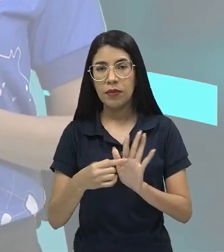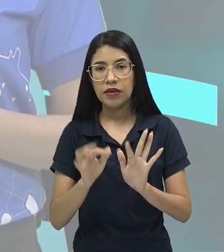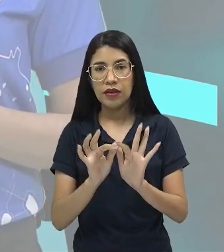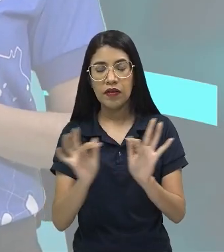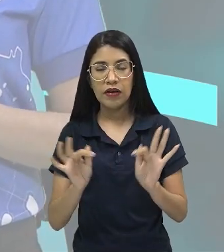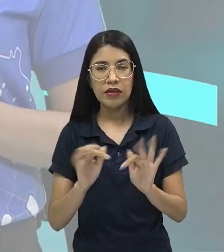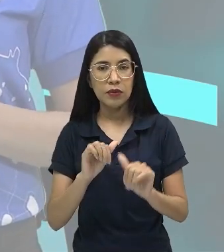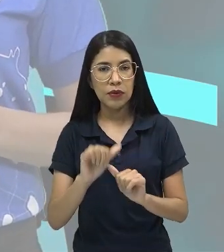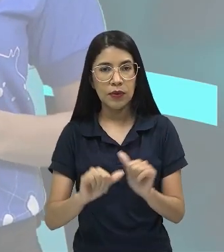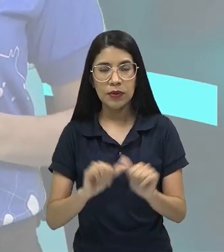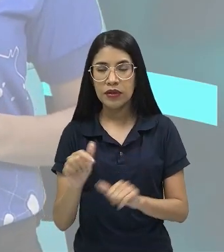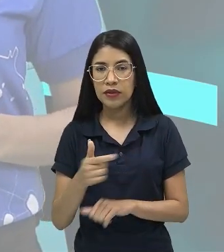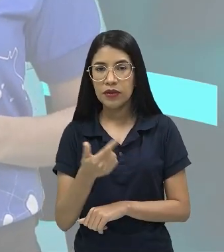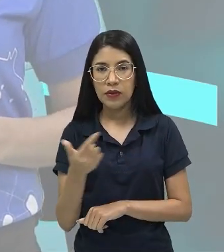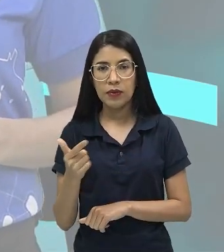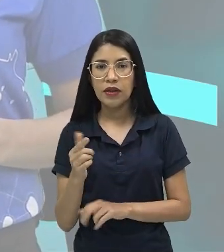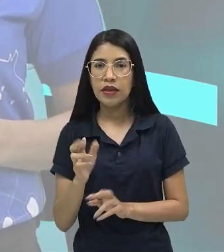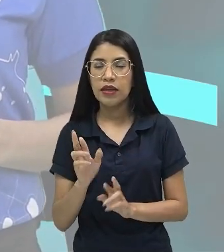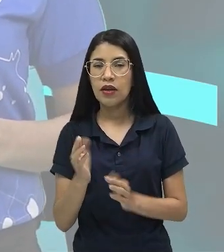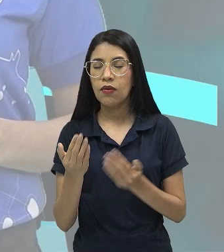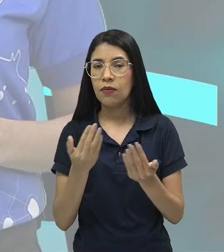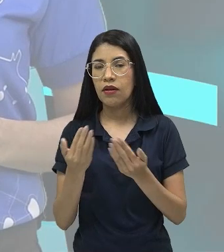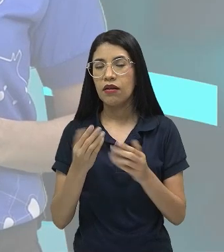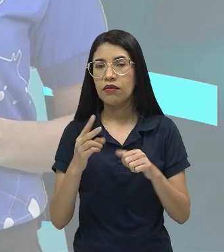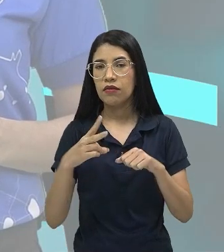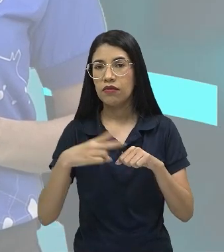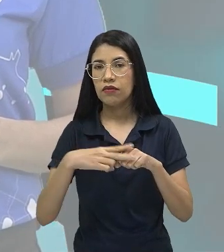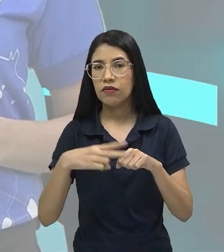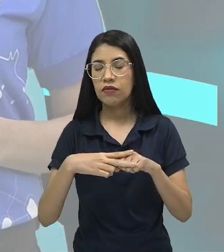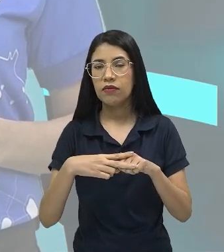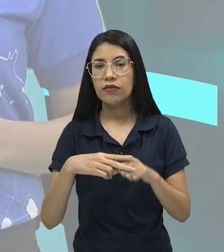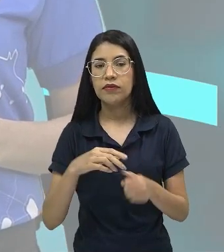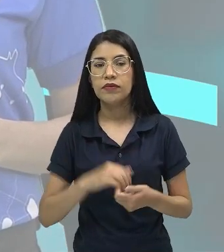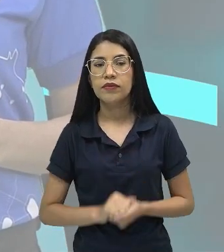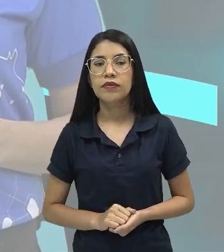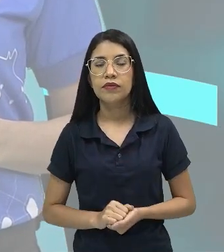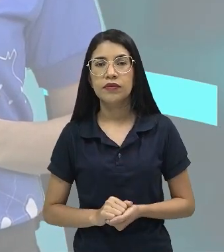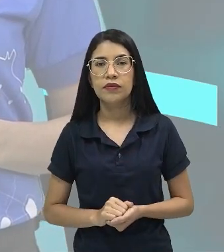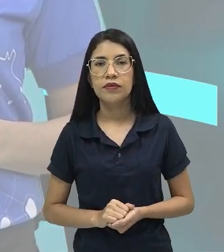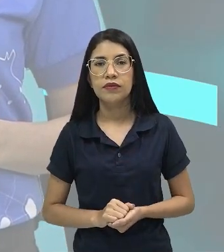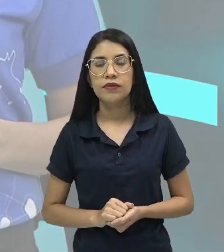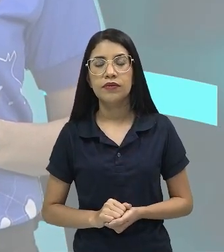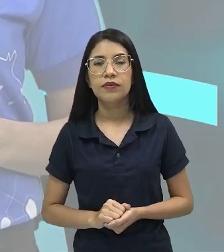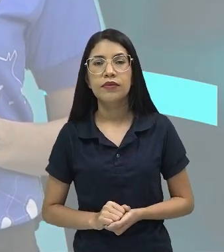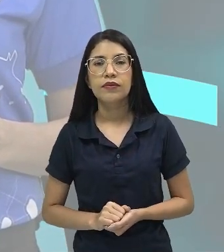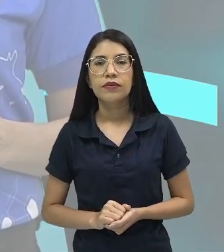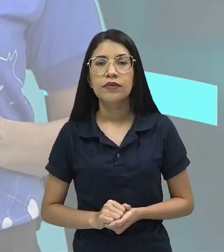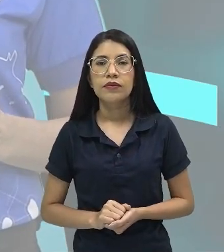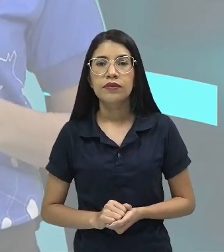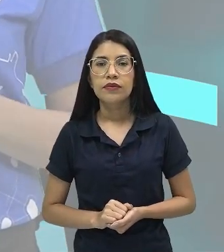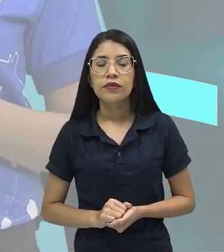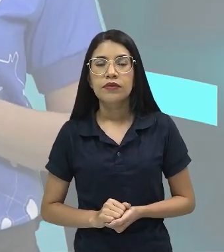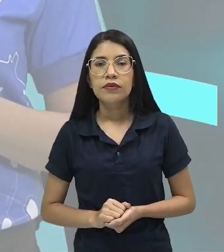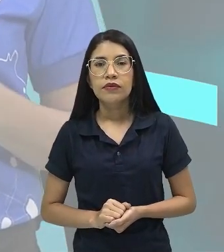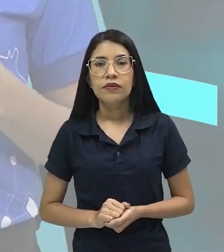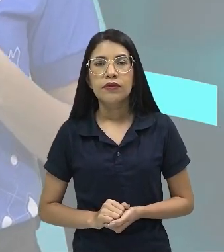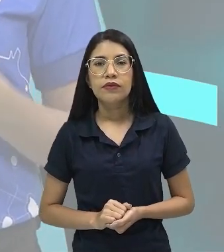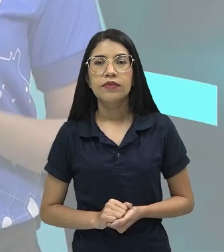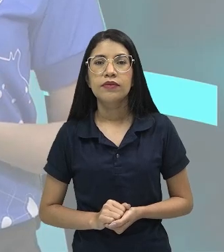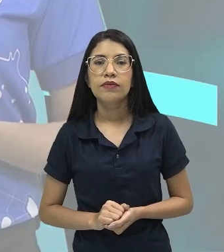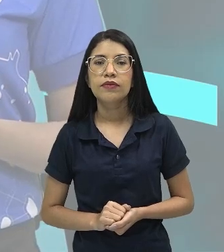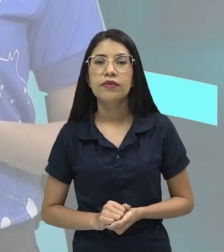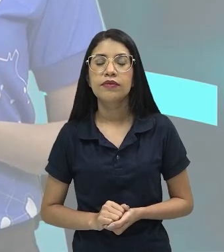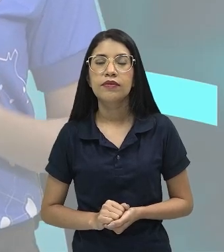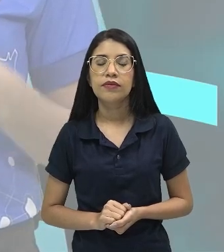alteração na sua frase em relação ao verbo. Wake up, have breakfast, have lunch, go to school.